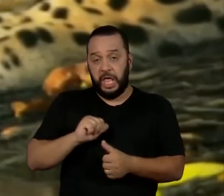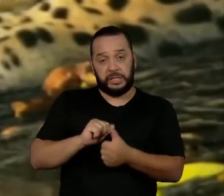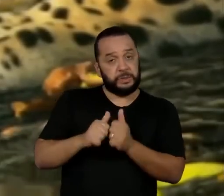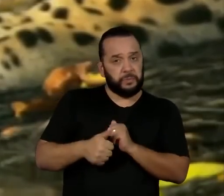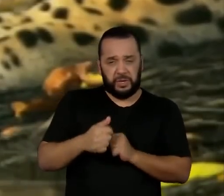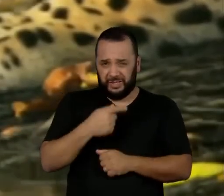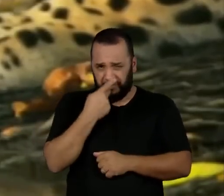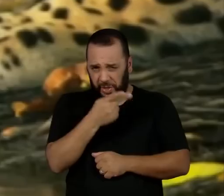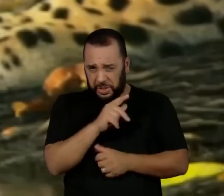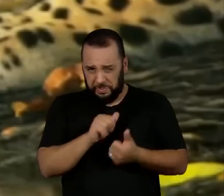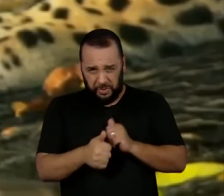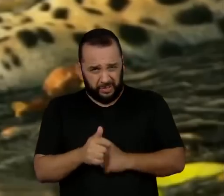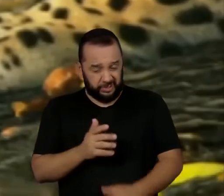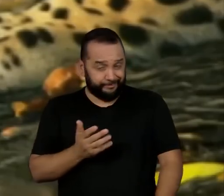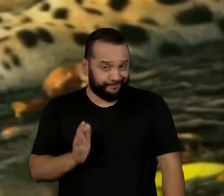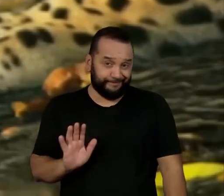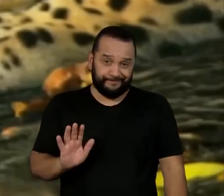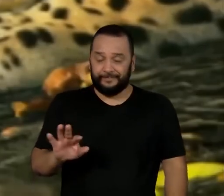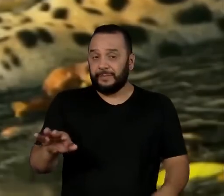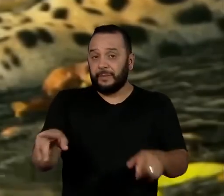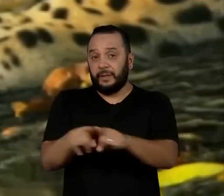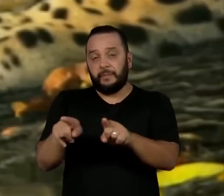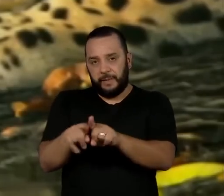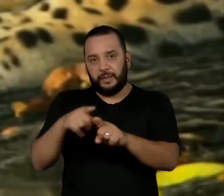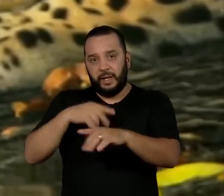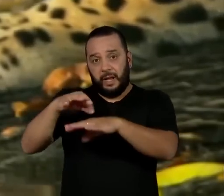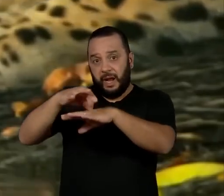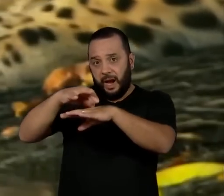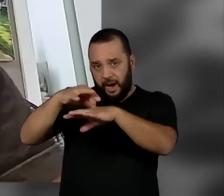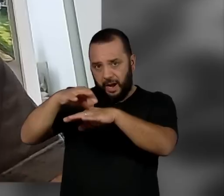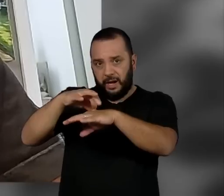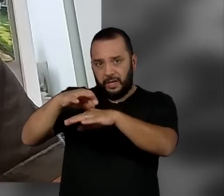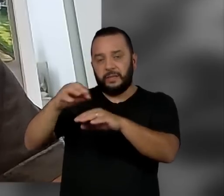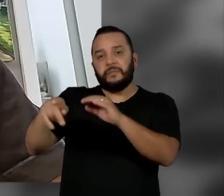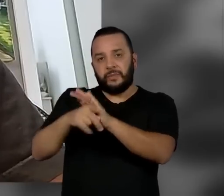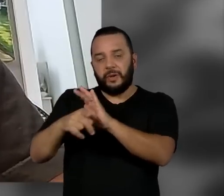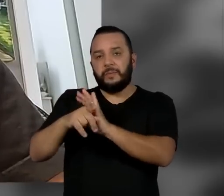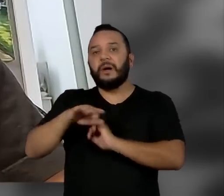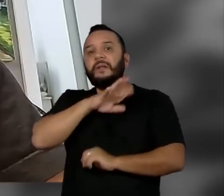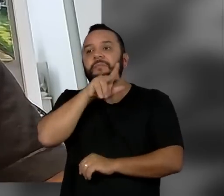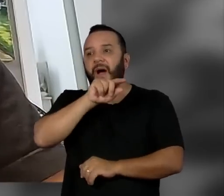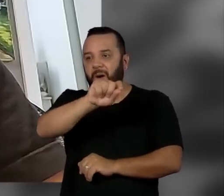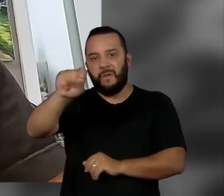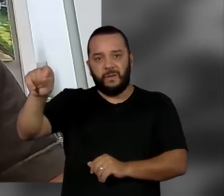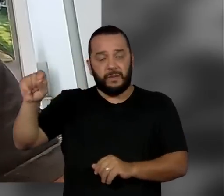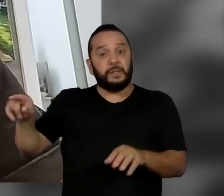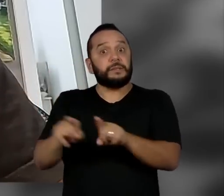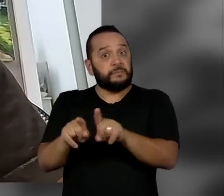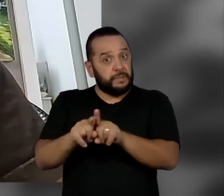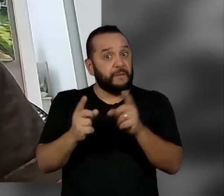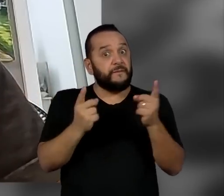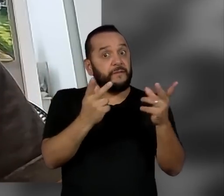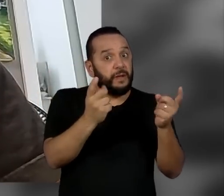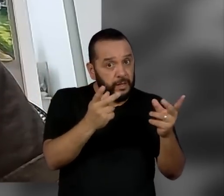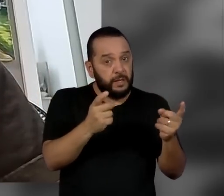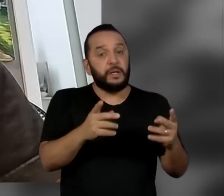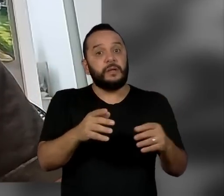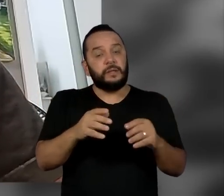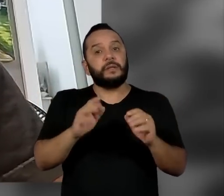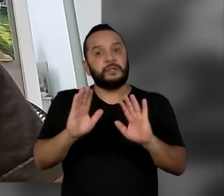para ter a carne de caça, e aí você já entra num outro conceito que a gente pode colocar aí como a venda e a comercialização